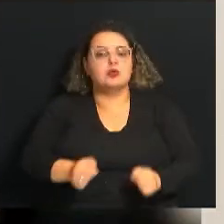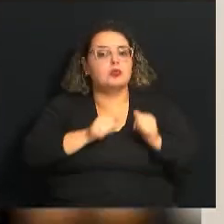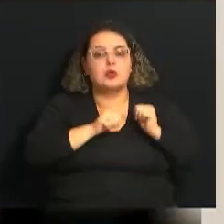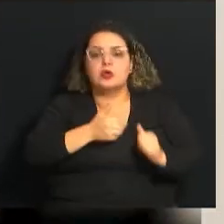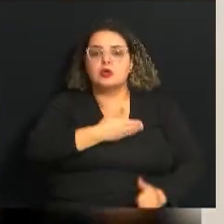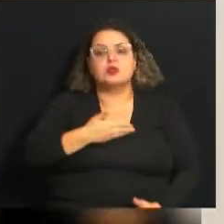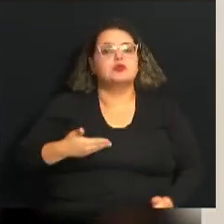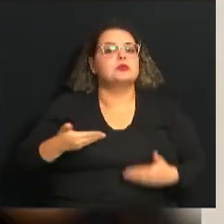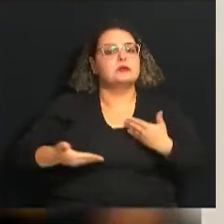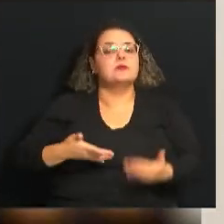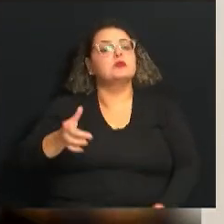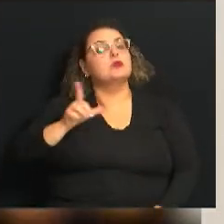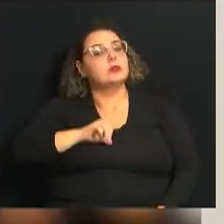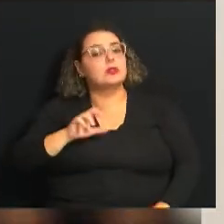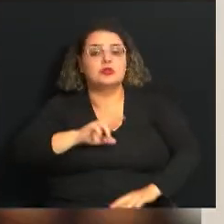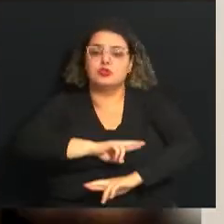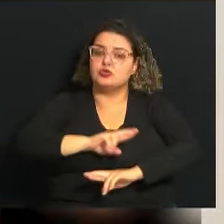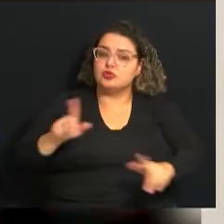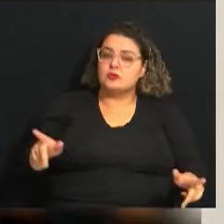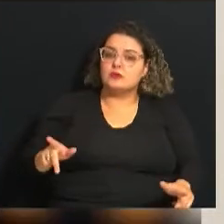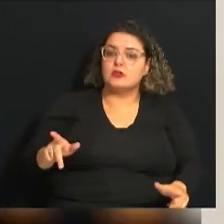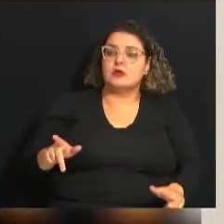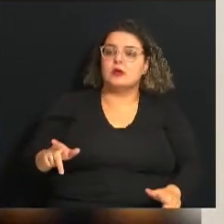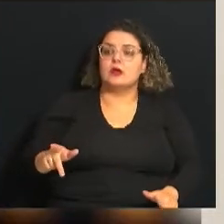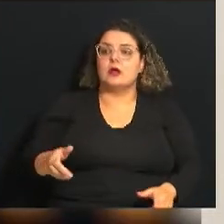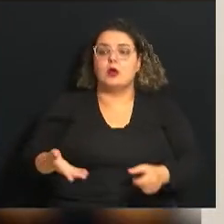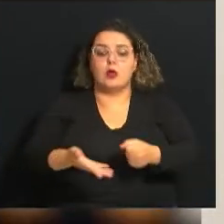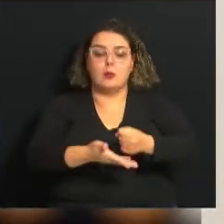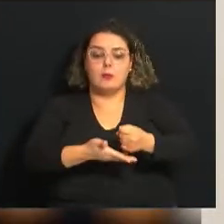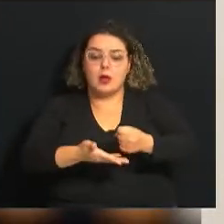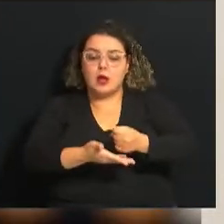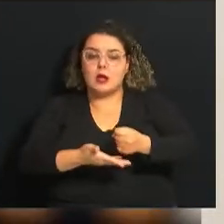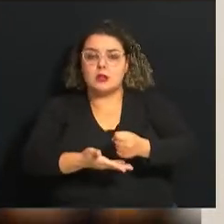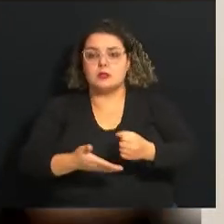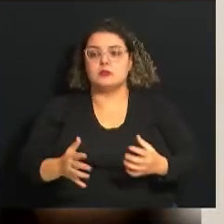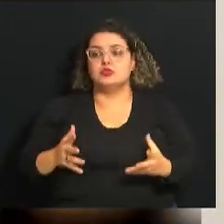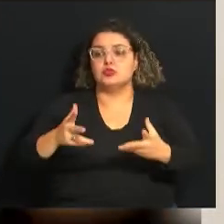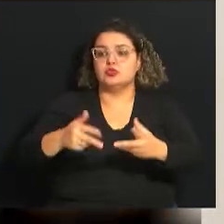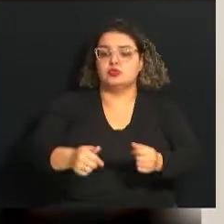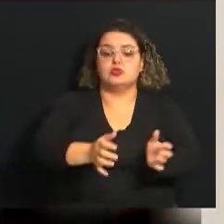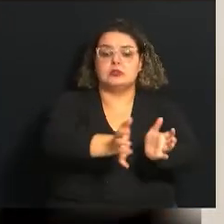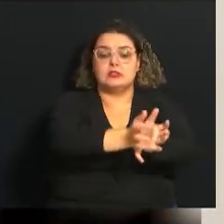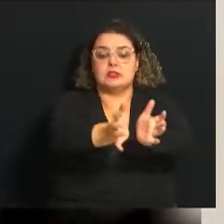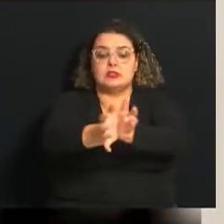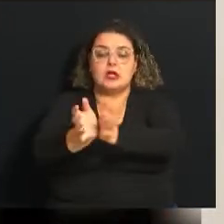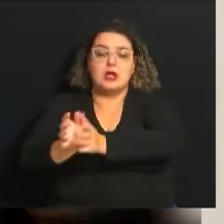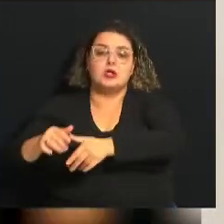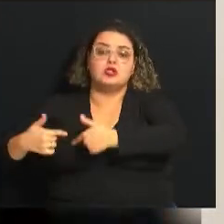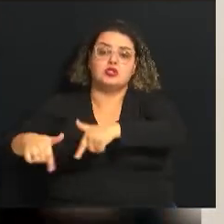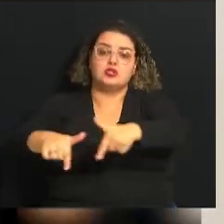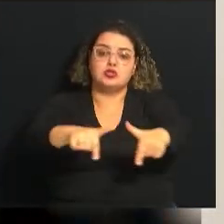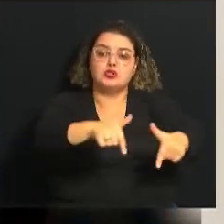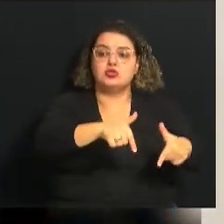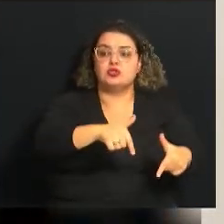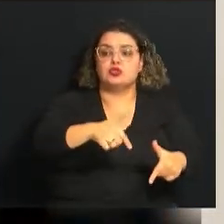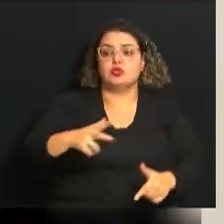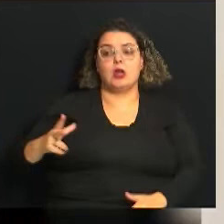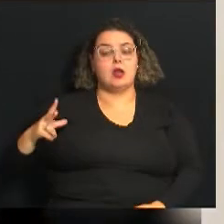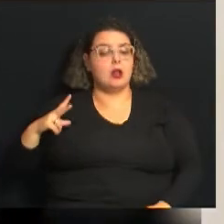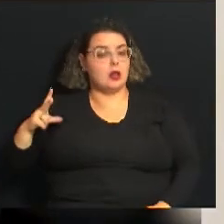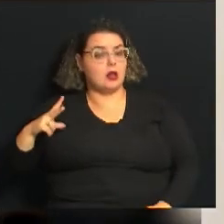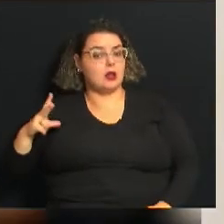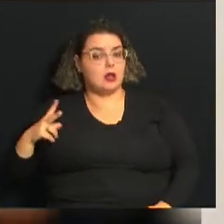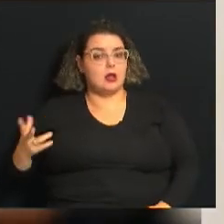tem, e muito pelo contrário. A média de todas as categorias no mercado da iniciativa privada